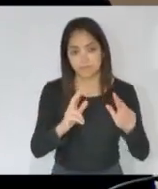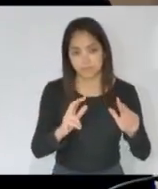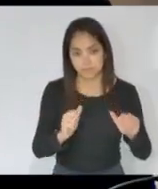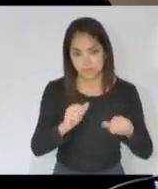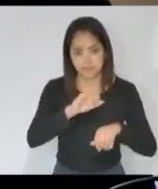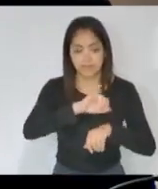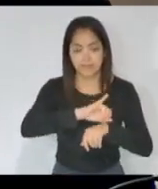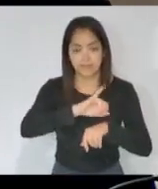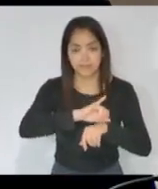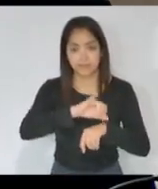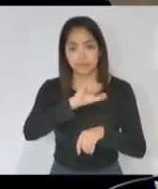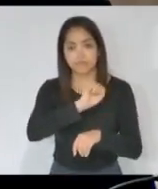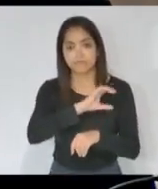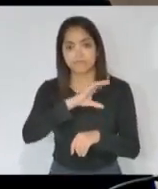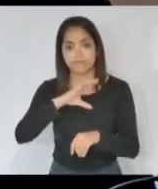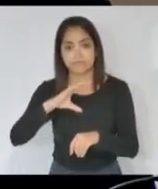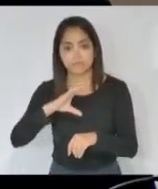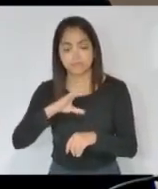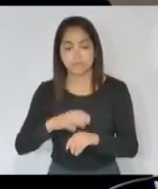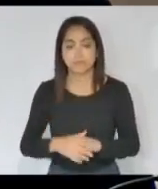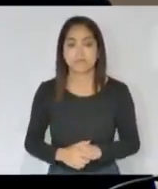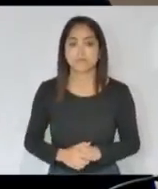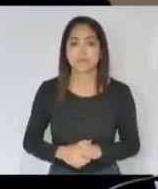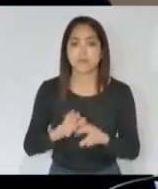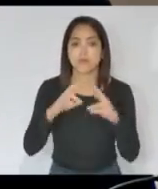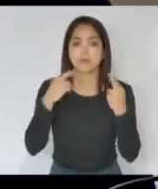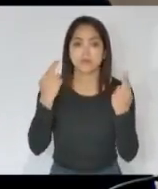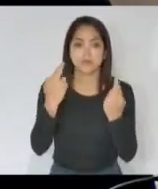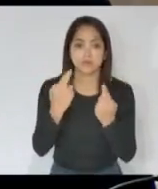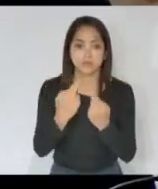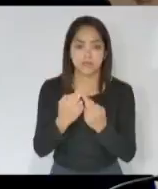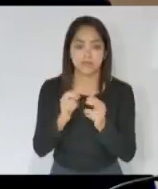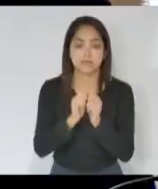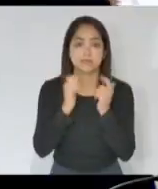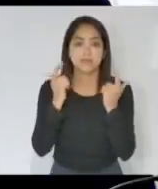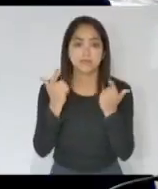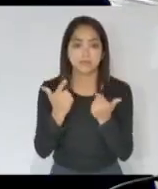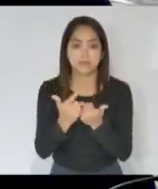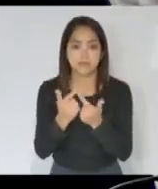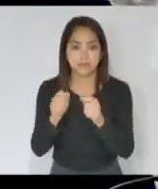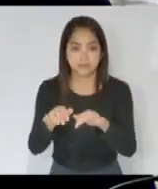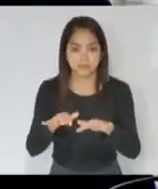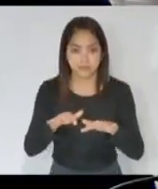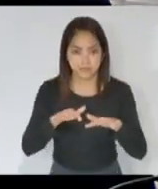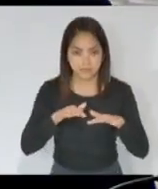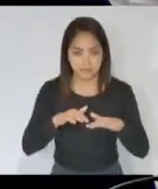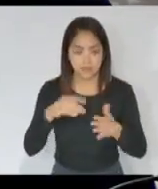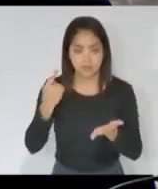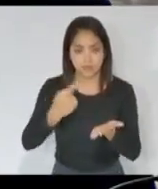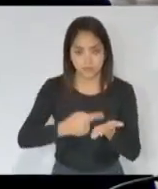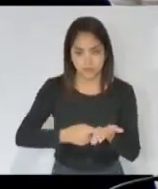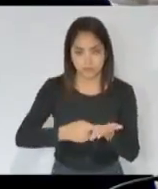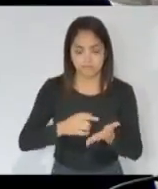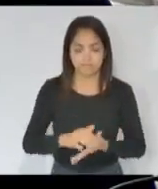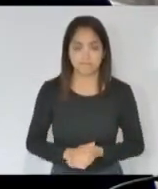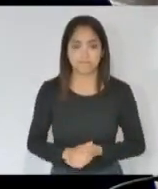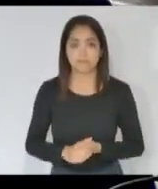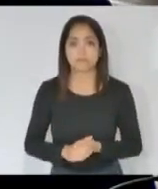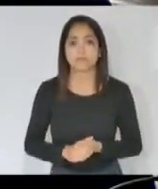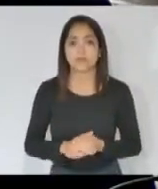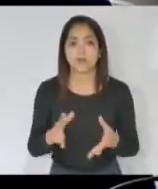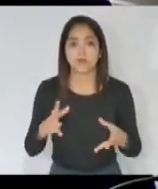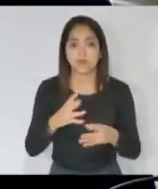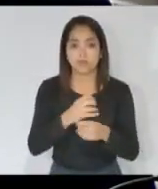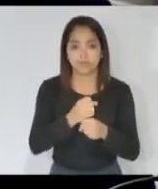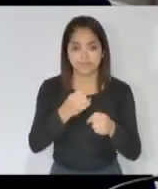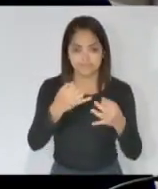Florianópolis, capital do Estado de Santa Catarina, reuniu-se a Assembleia Legislativa em sessão ordinária. Havendo um